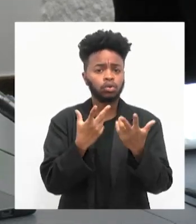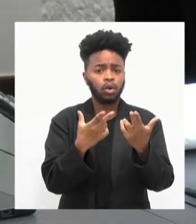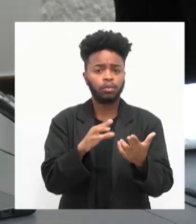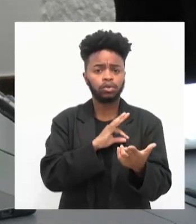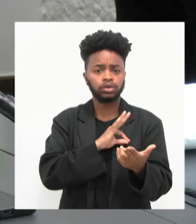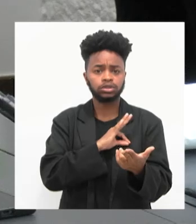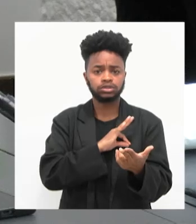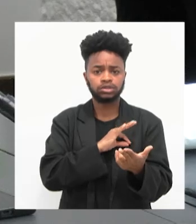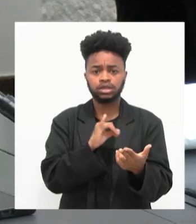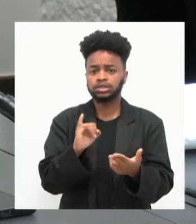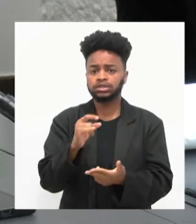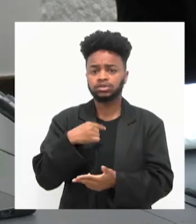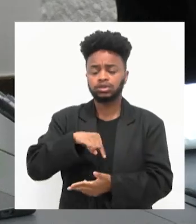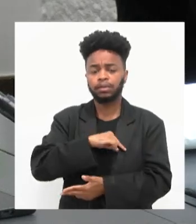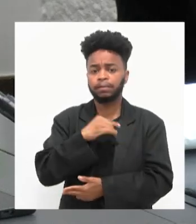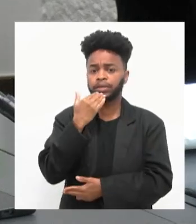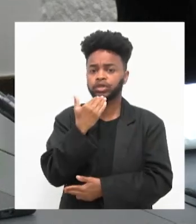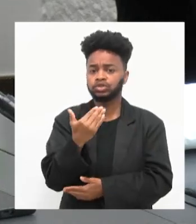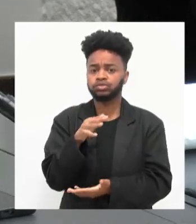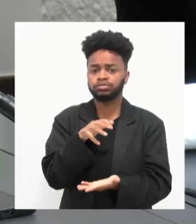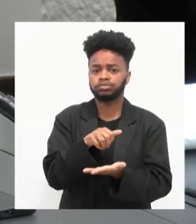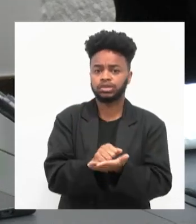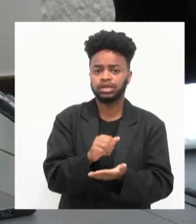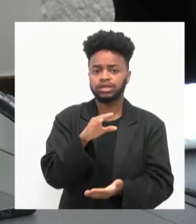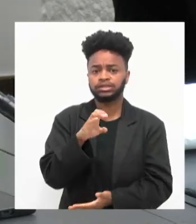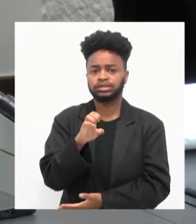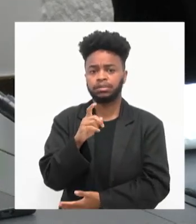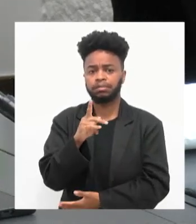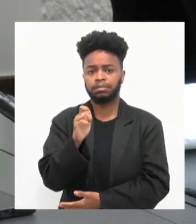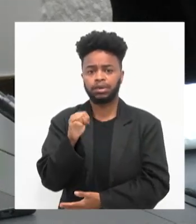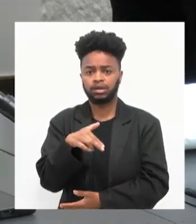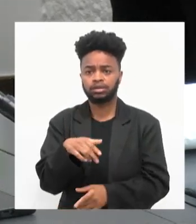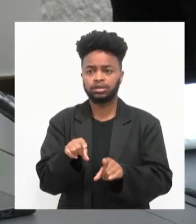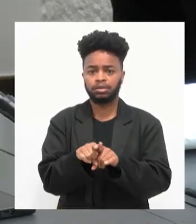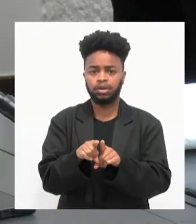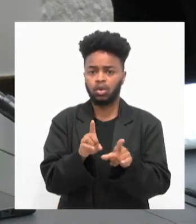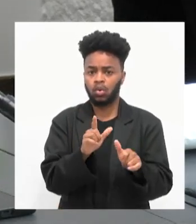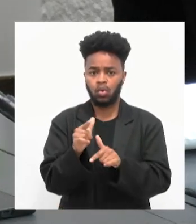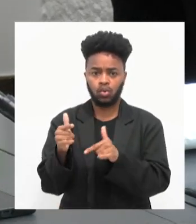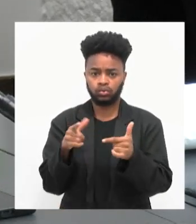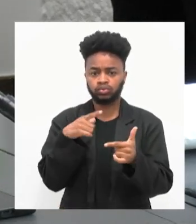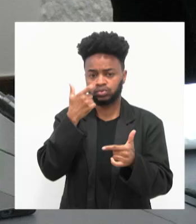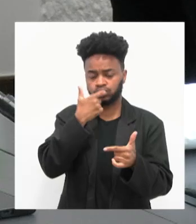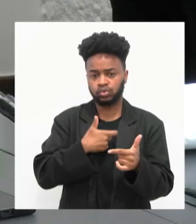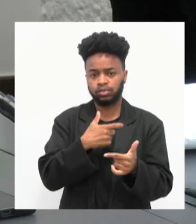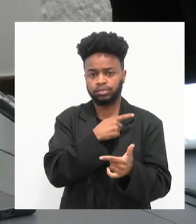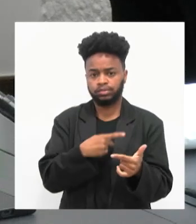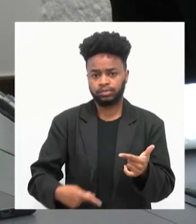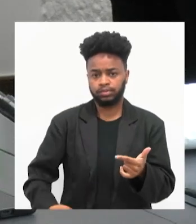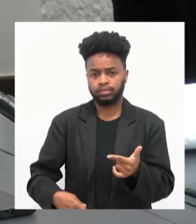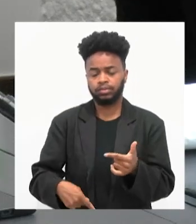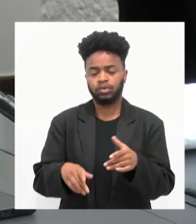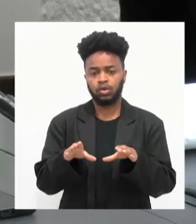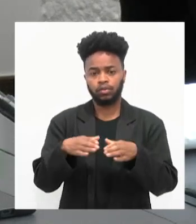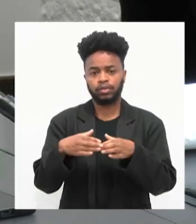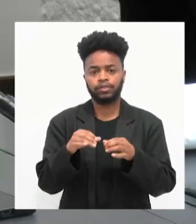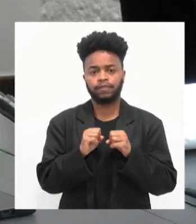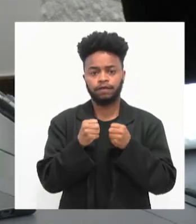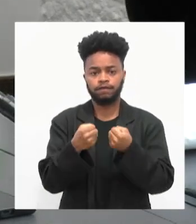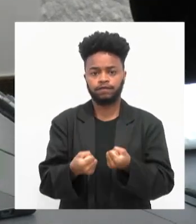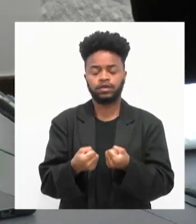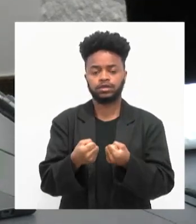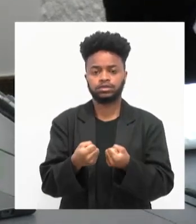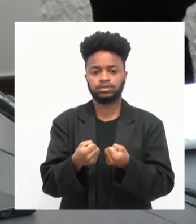quando nós pedimos algum lugar. CEPAM, DPMA e tantos outros. Hoje eu sou presidente da Comissão de Defesa e Proteção dos Animais e estão sempre